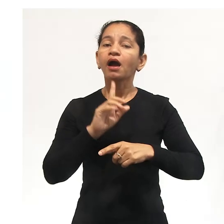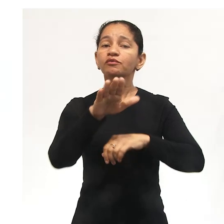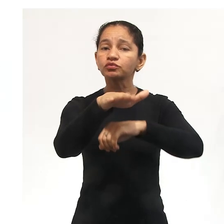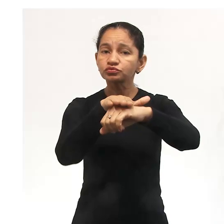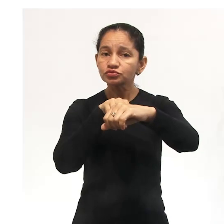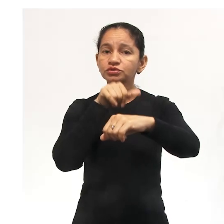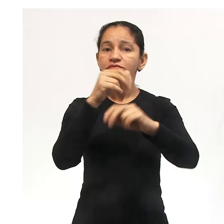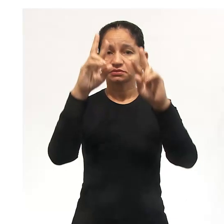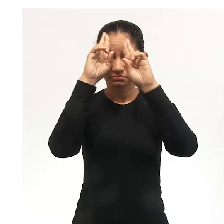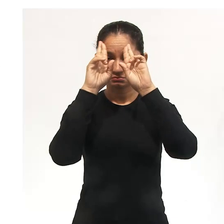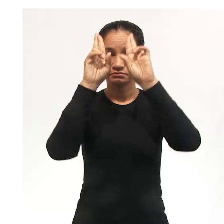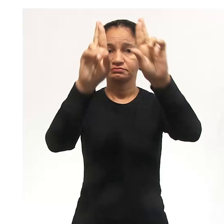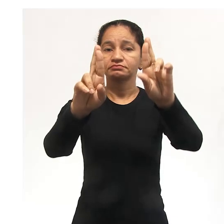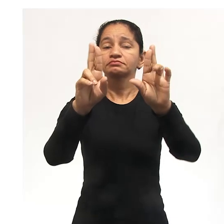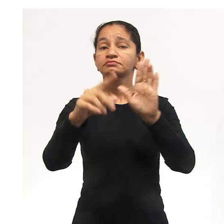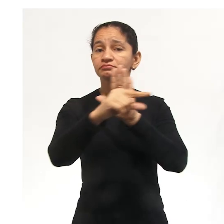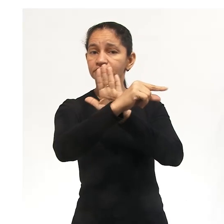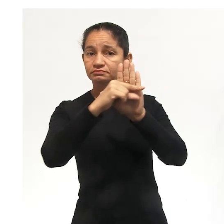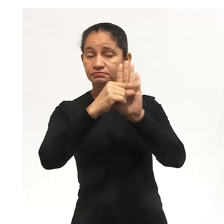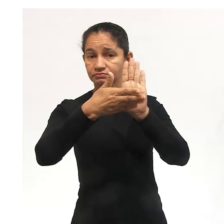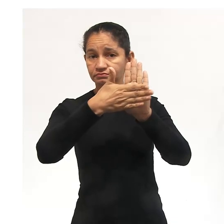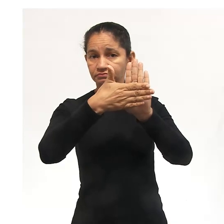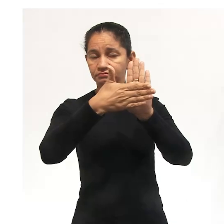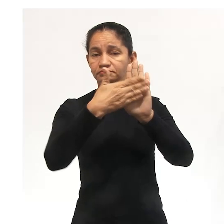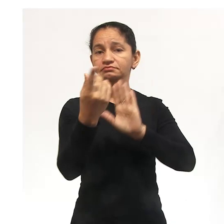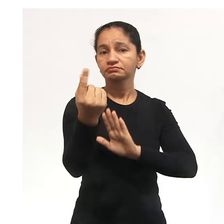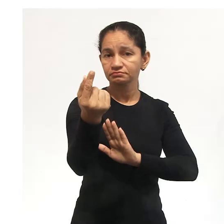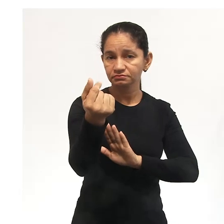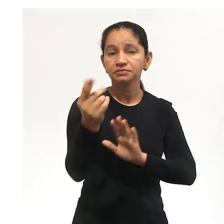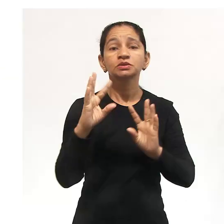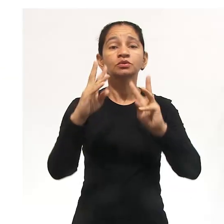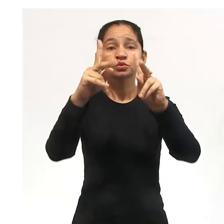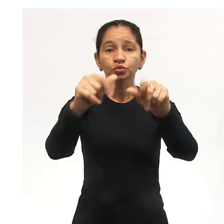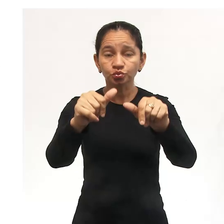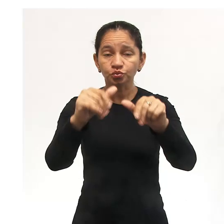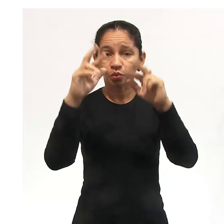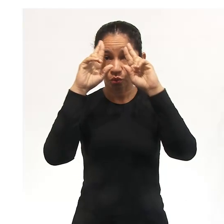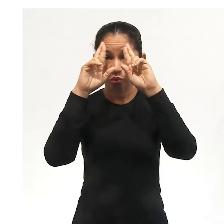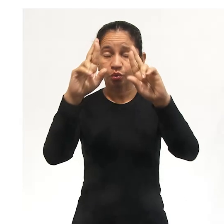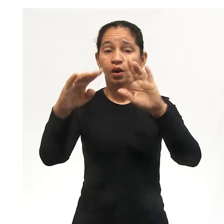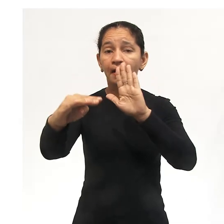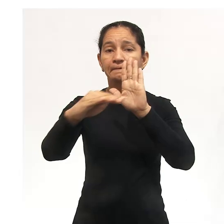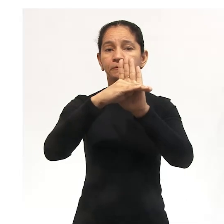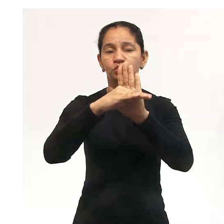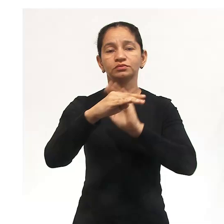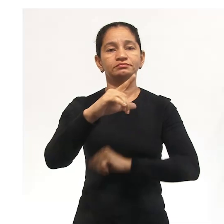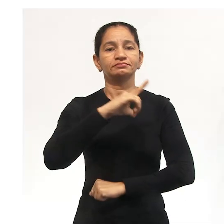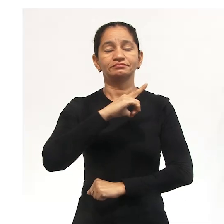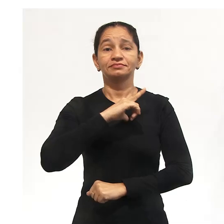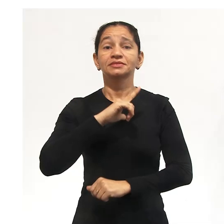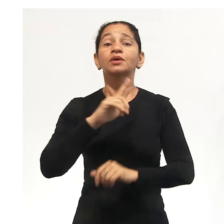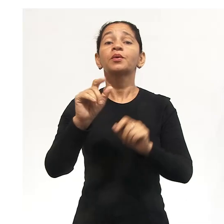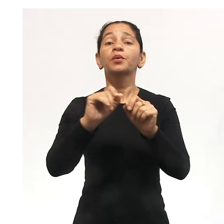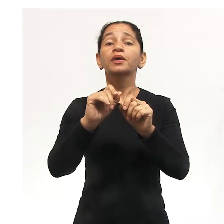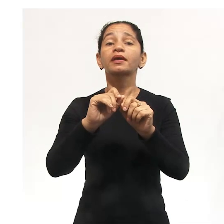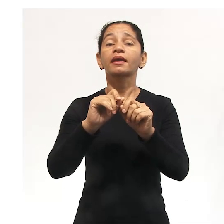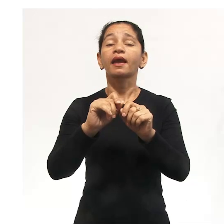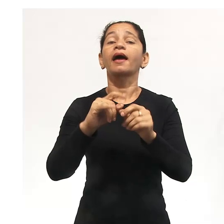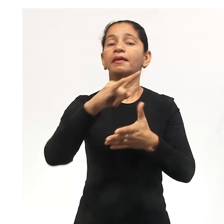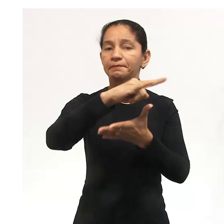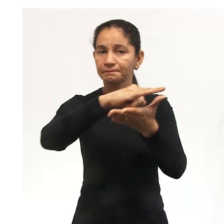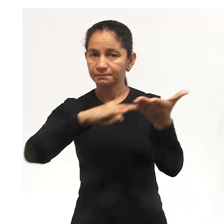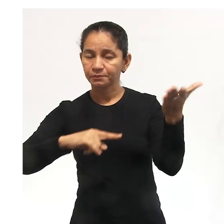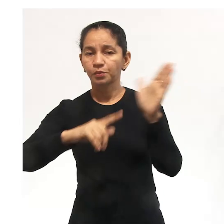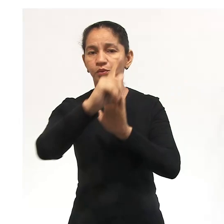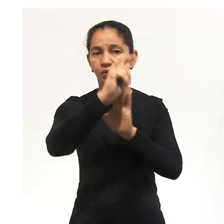os valores e as condições, mas respeitado isso, quando ela precisar, o registro de preço vai estar